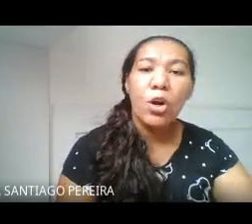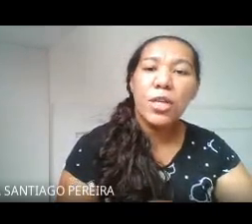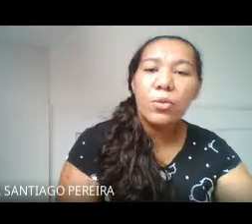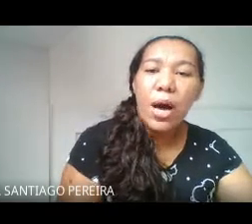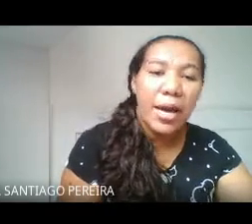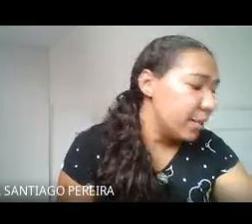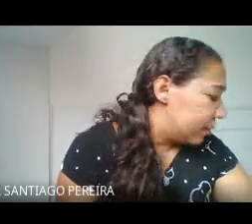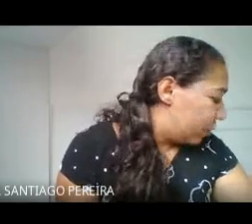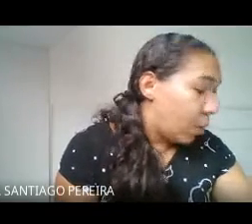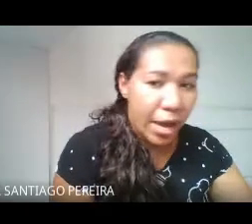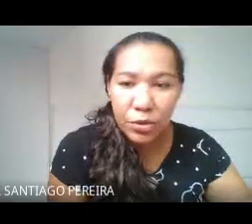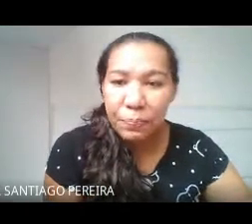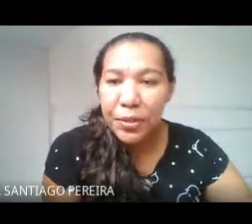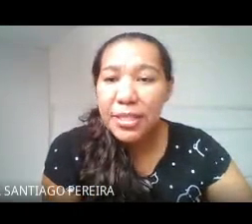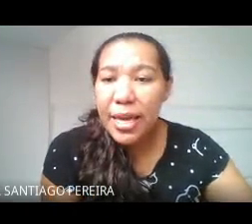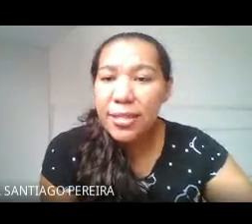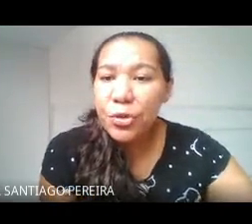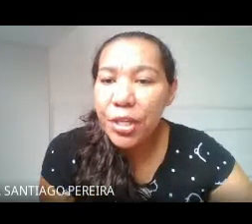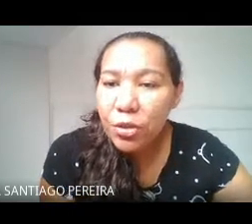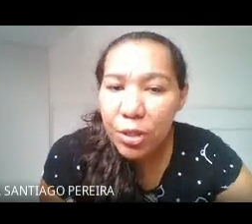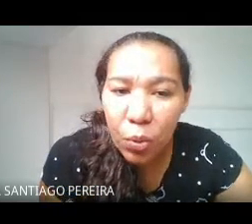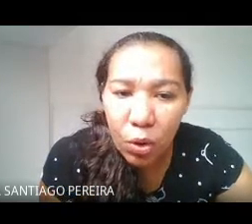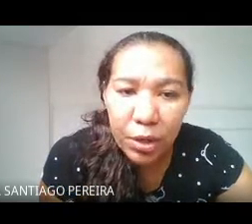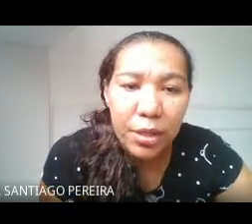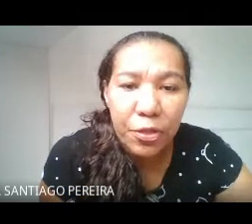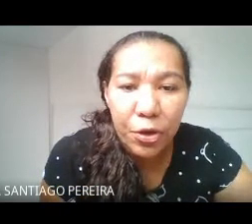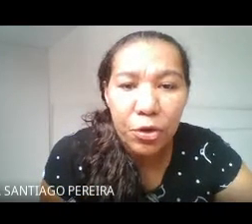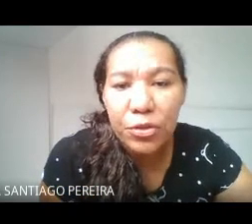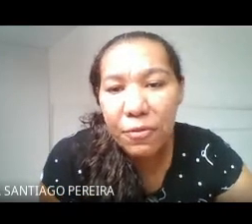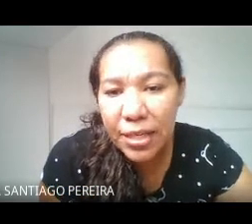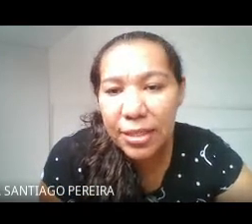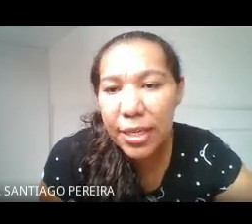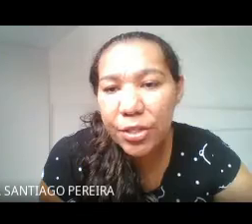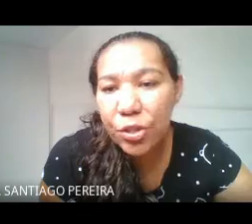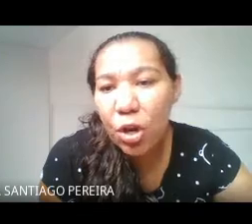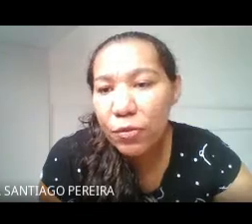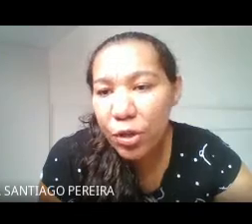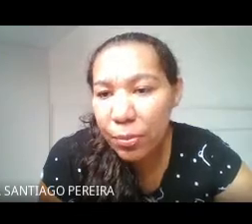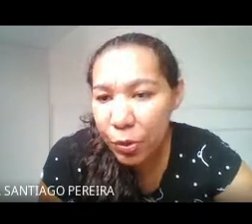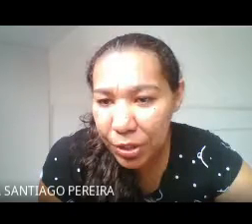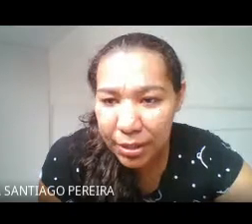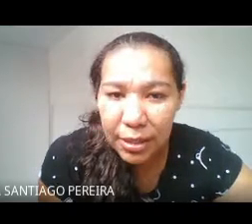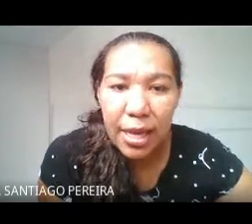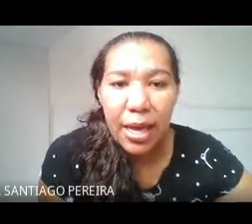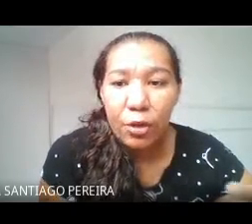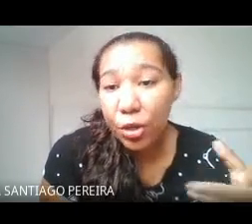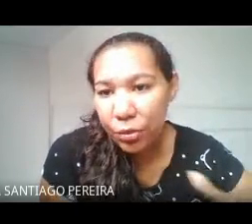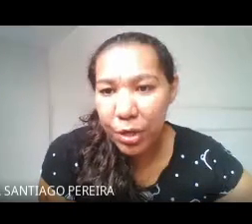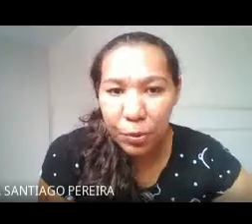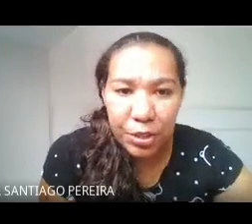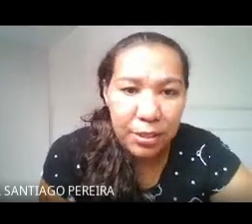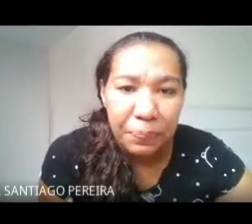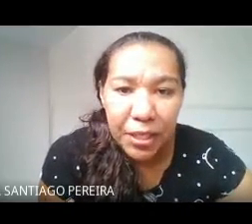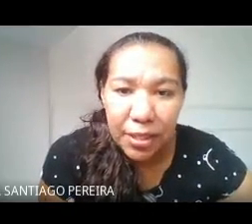ó. Oscar Wilde takes the reader to the world through the fascinating history of